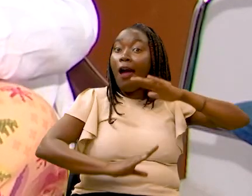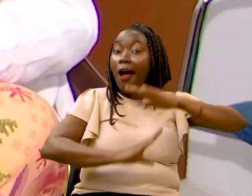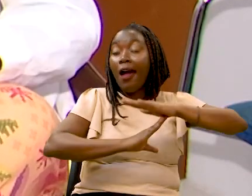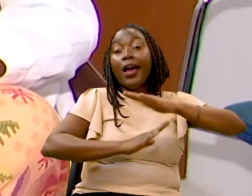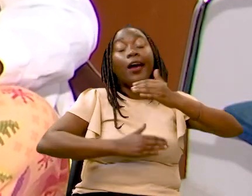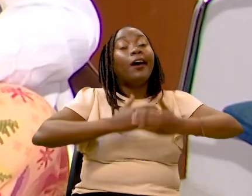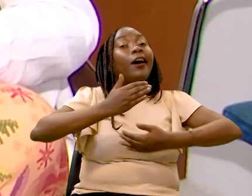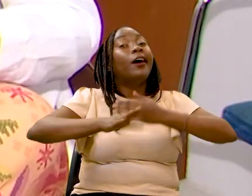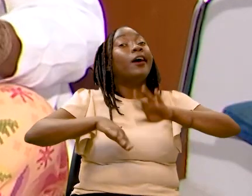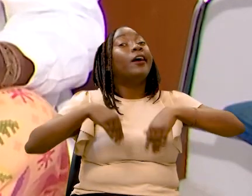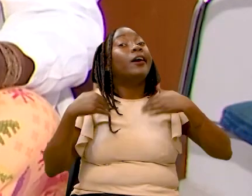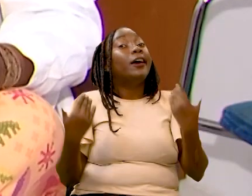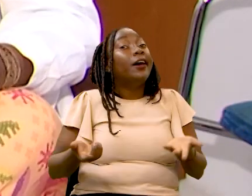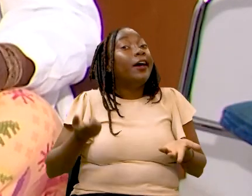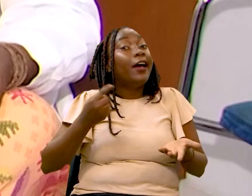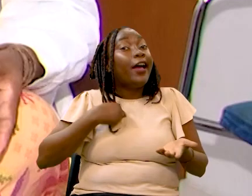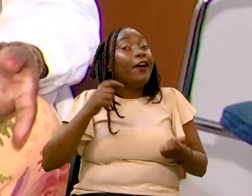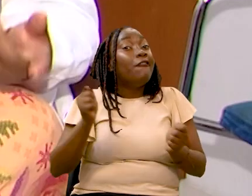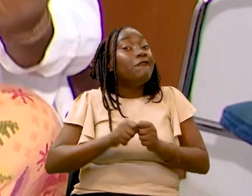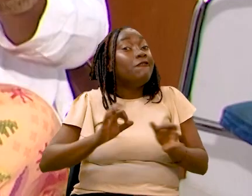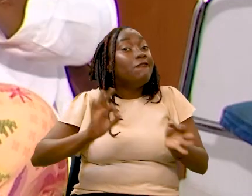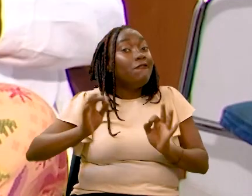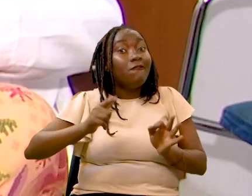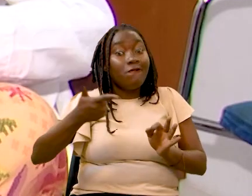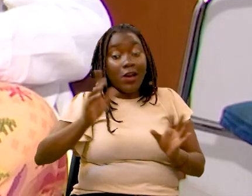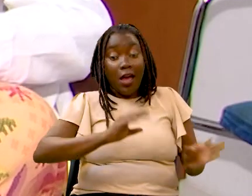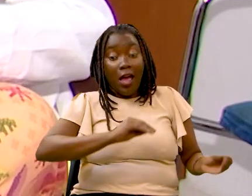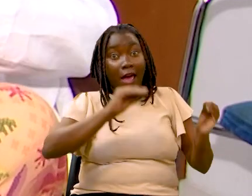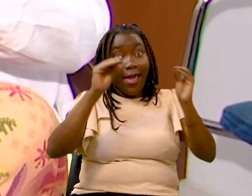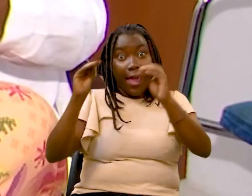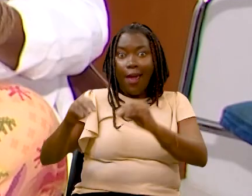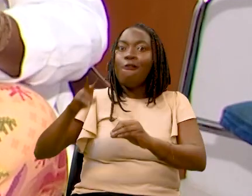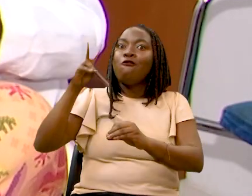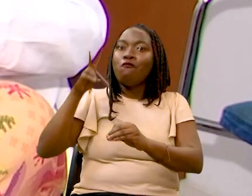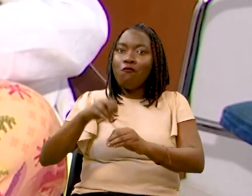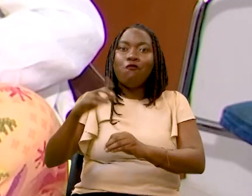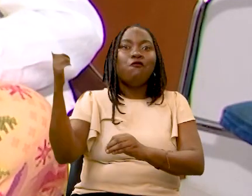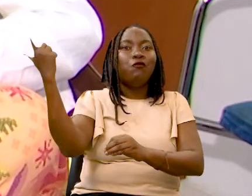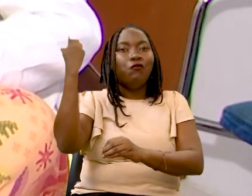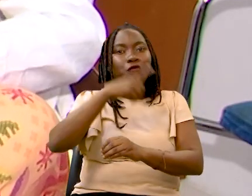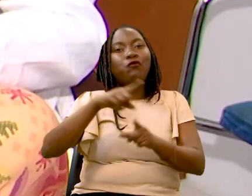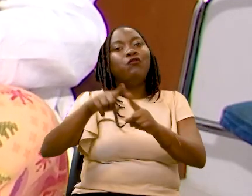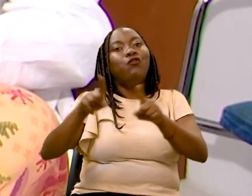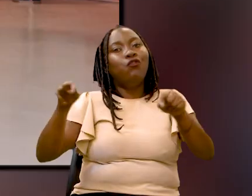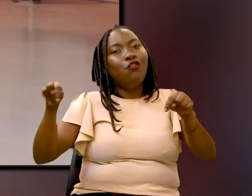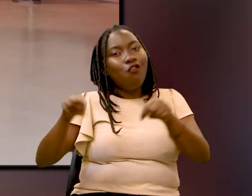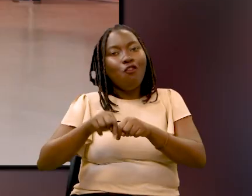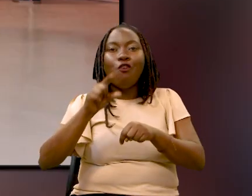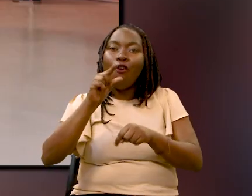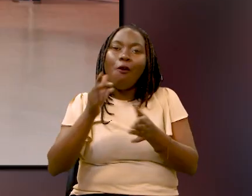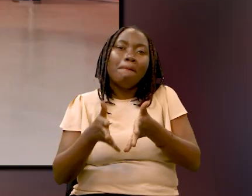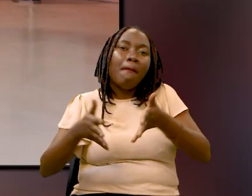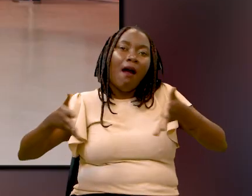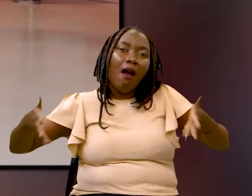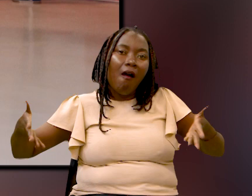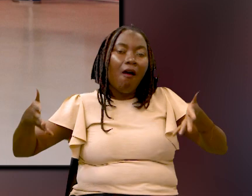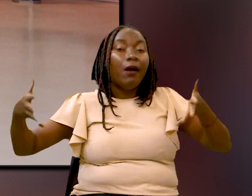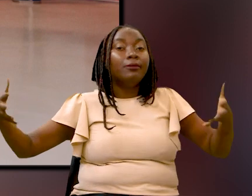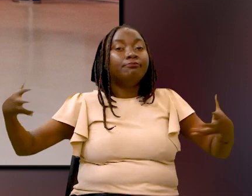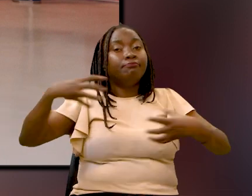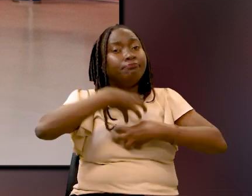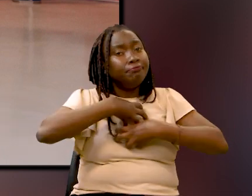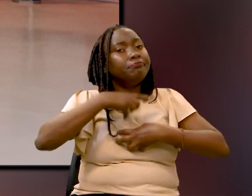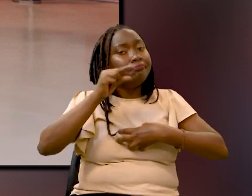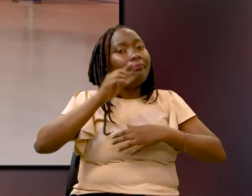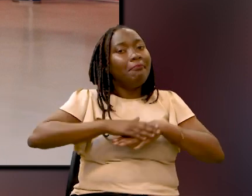capital é pequeno, é limitado, né? E aí, quando eu faço agora essa outra transição, é que eu vou alcançar um